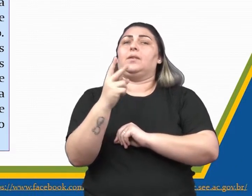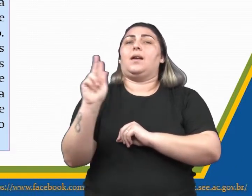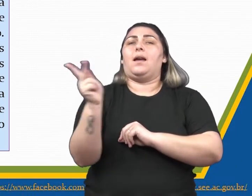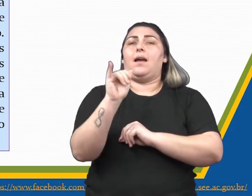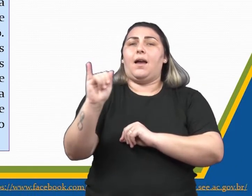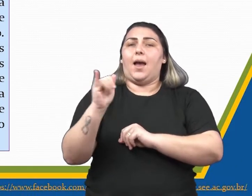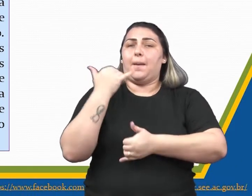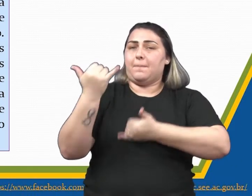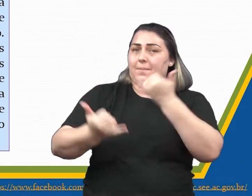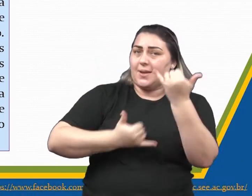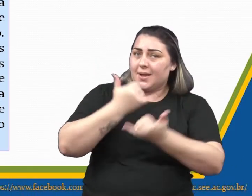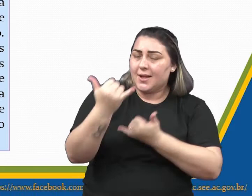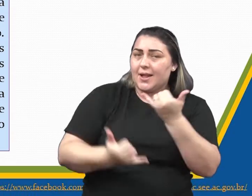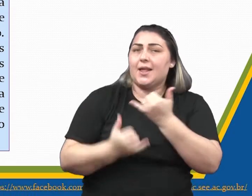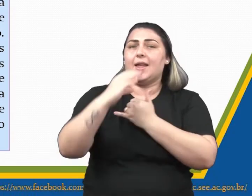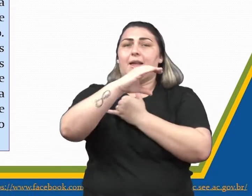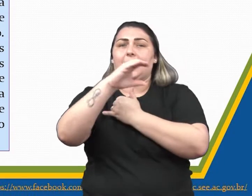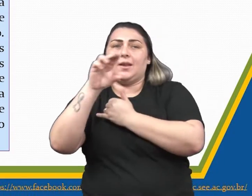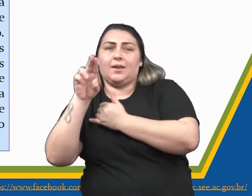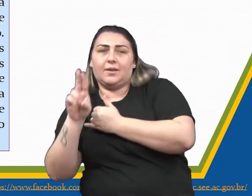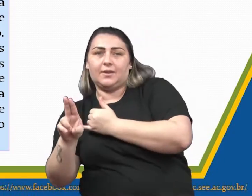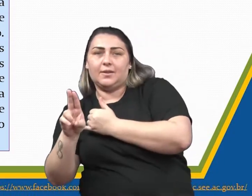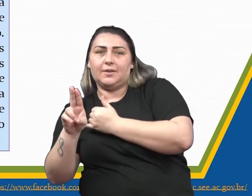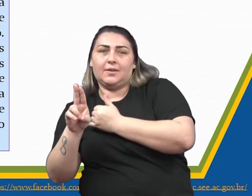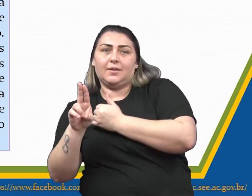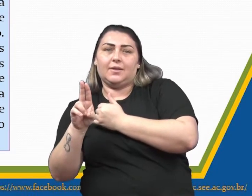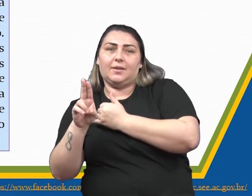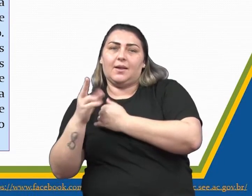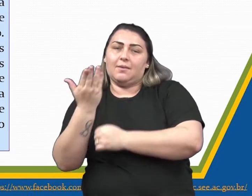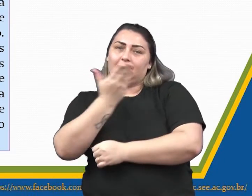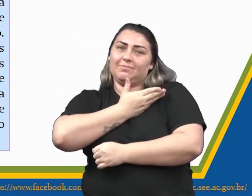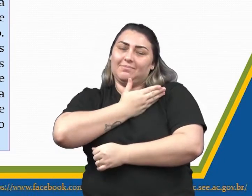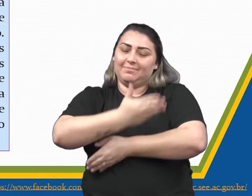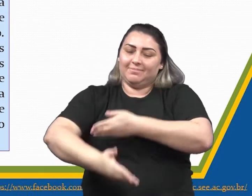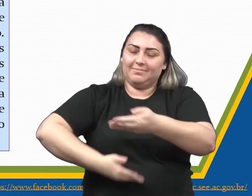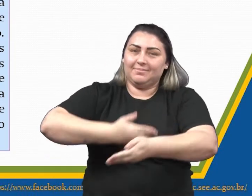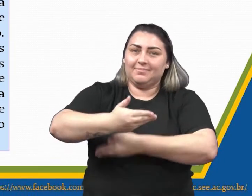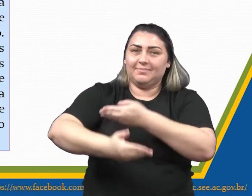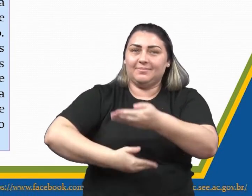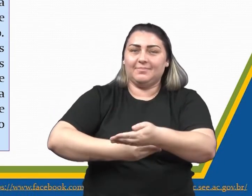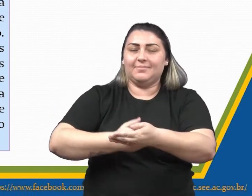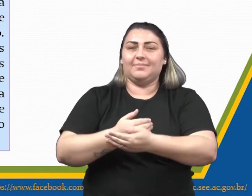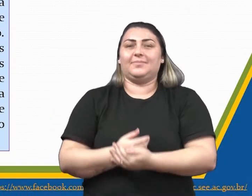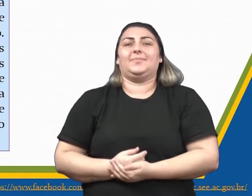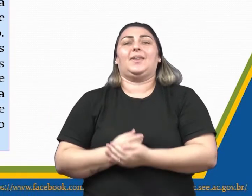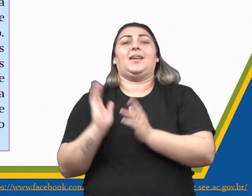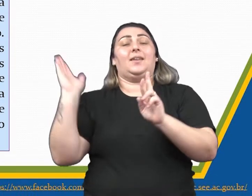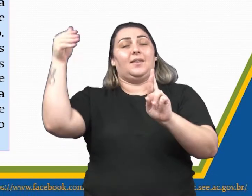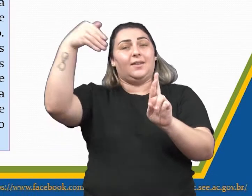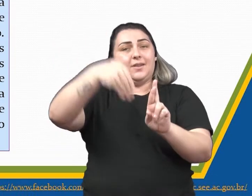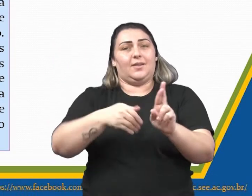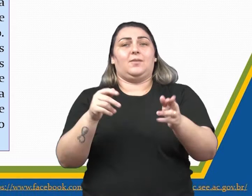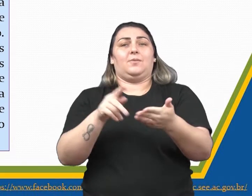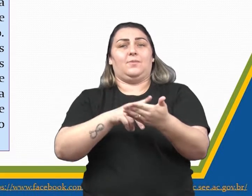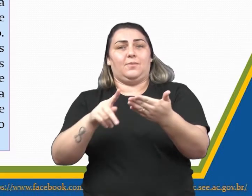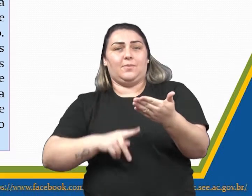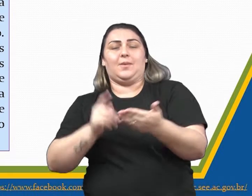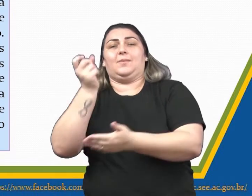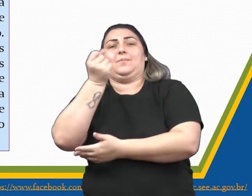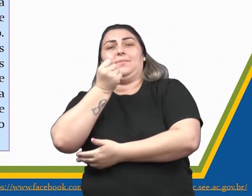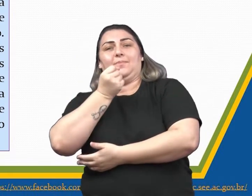brincadeira, gracejo, e ku, harmonia, realização. Ou seja, representa um poema